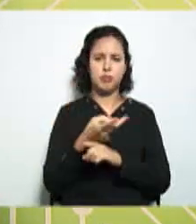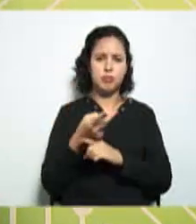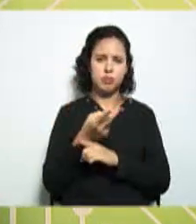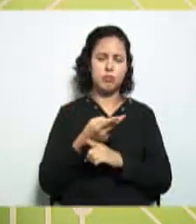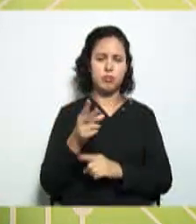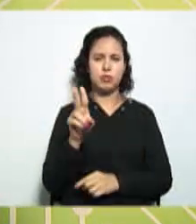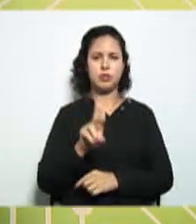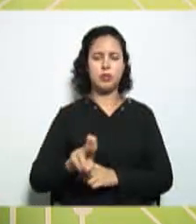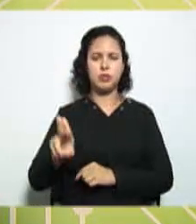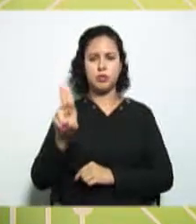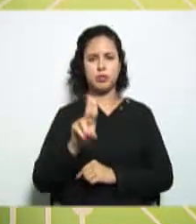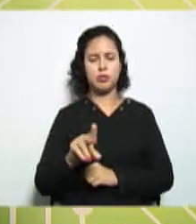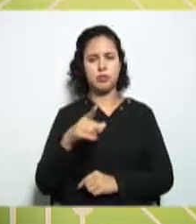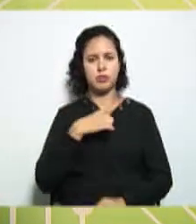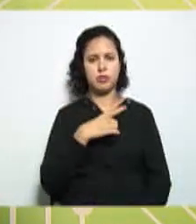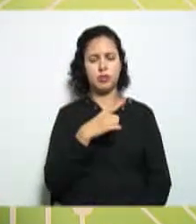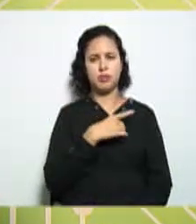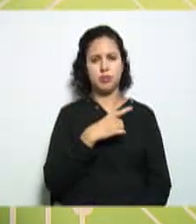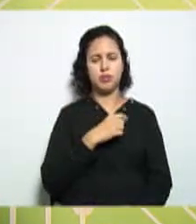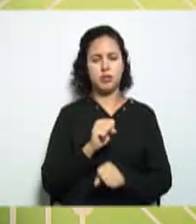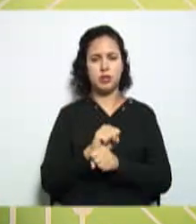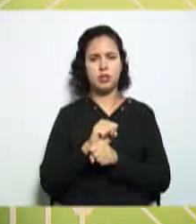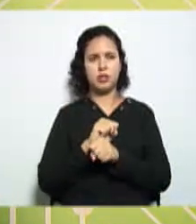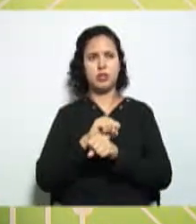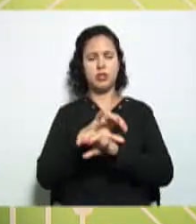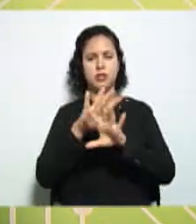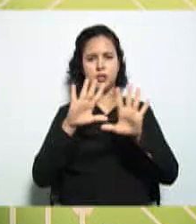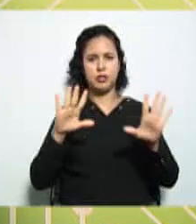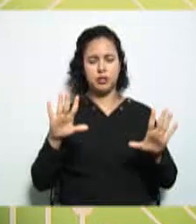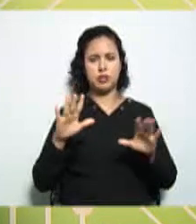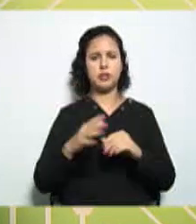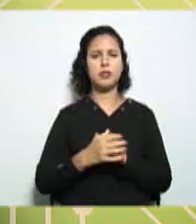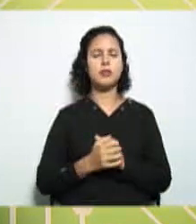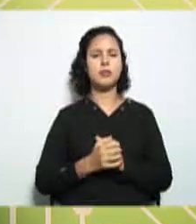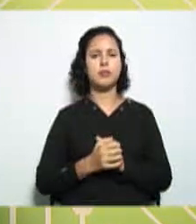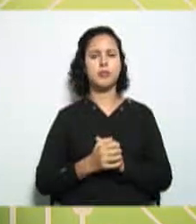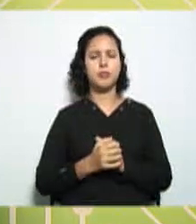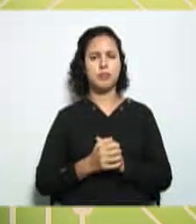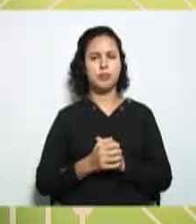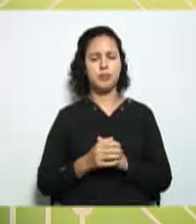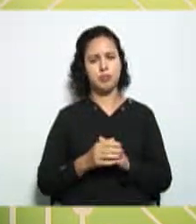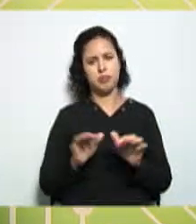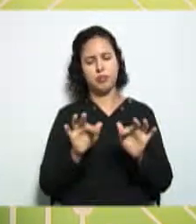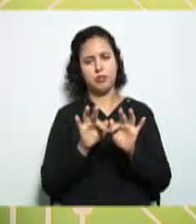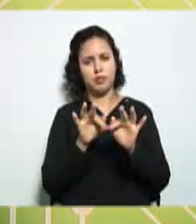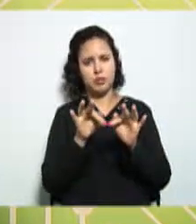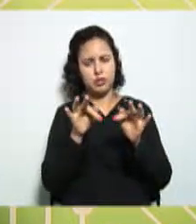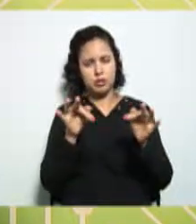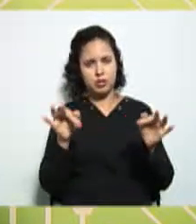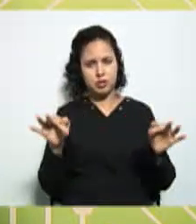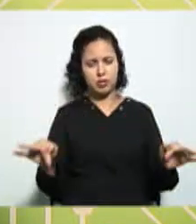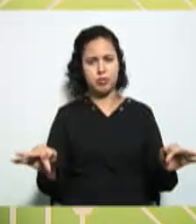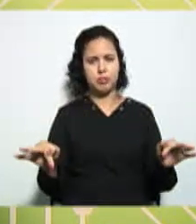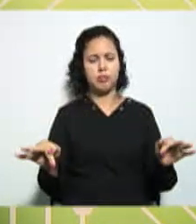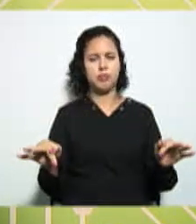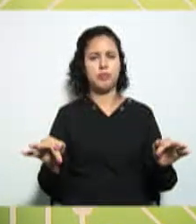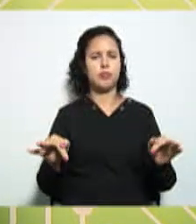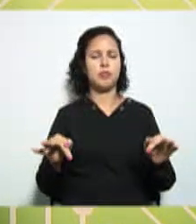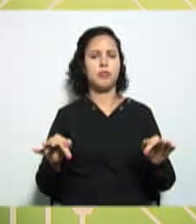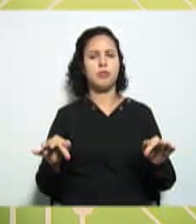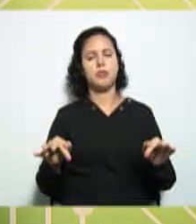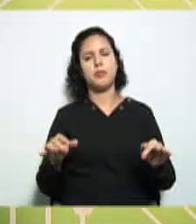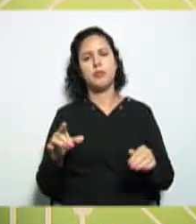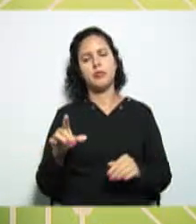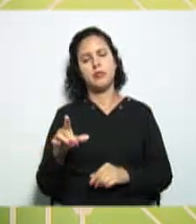utilizar. Então, você tem clareza, você tem concisão na construção desse texto e